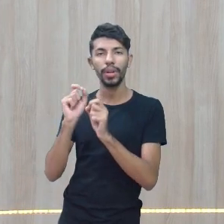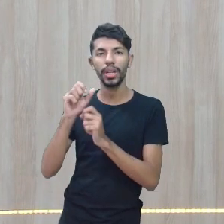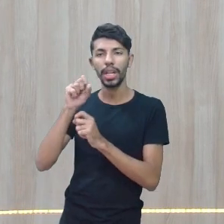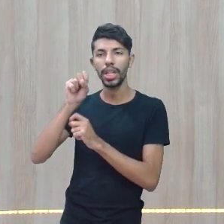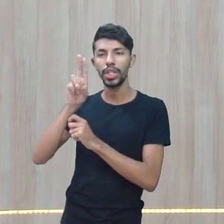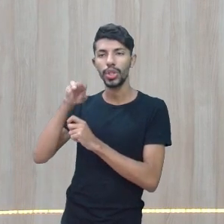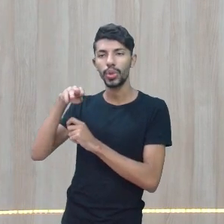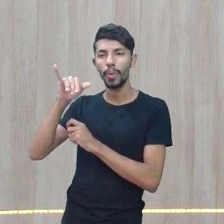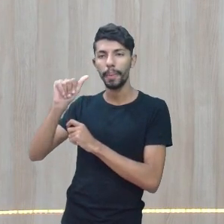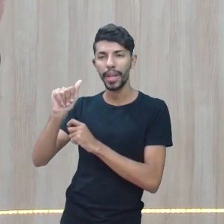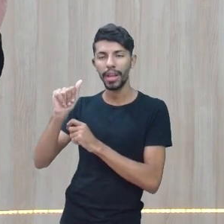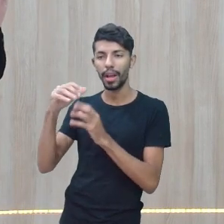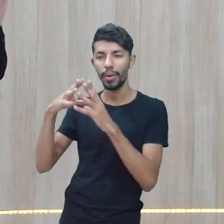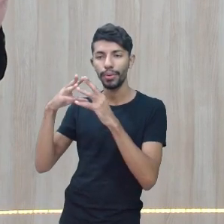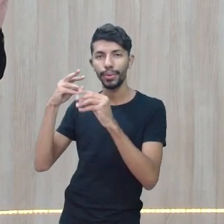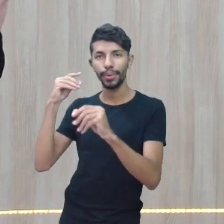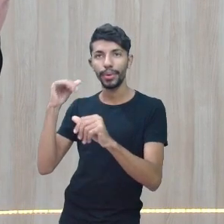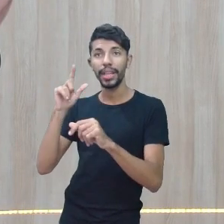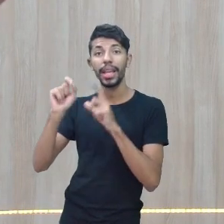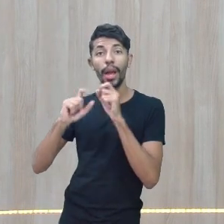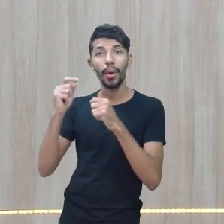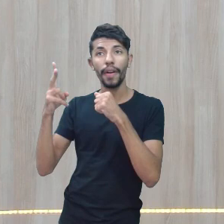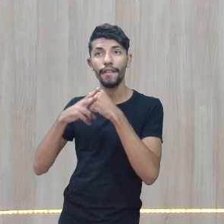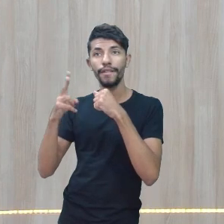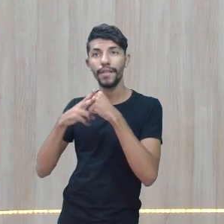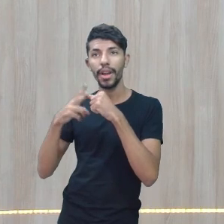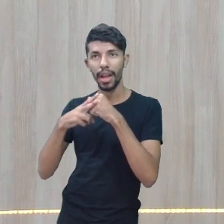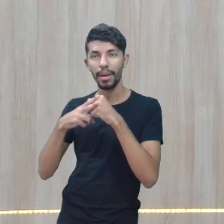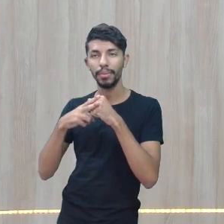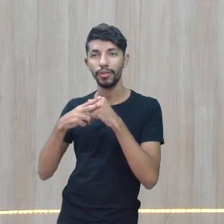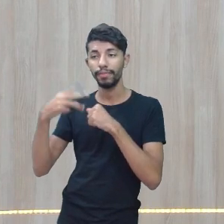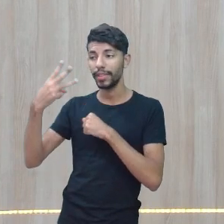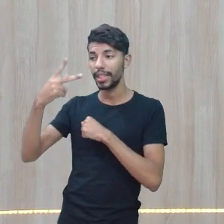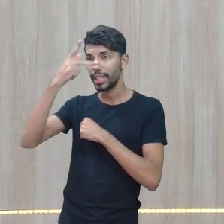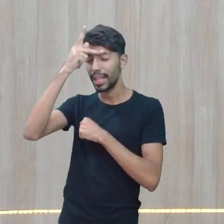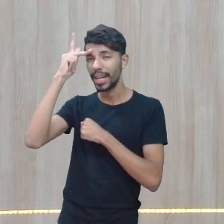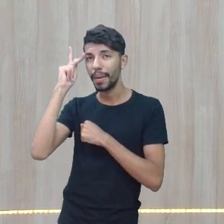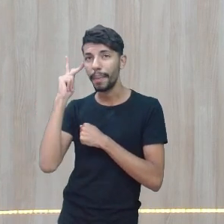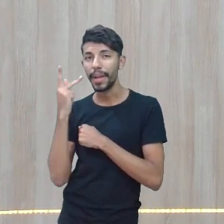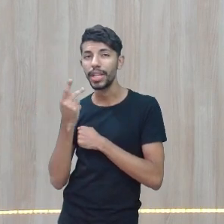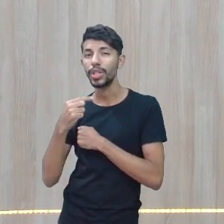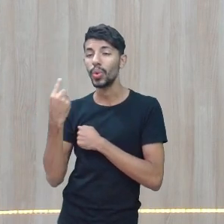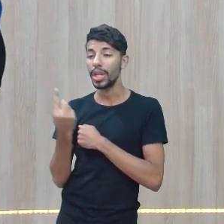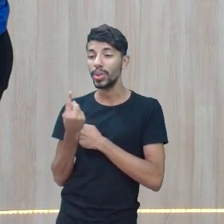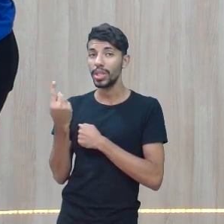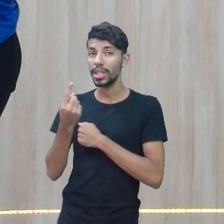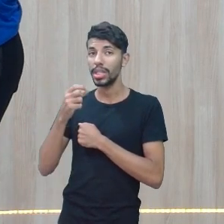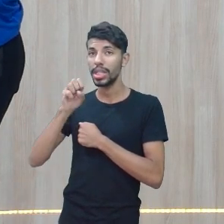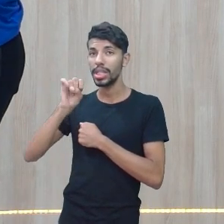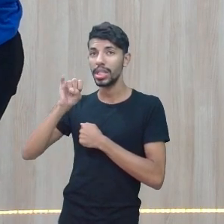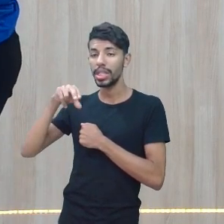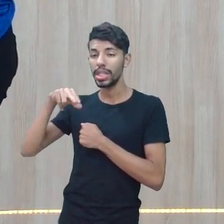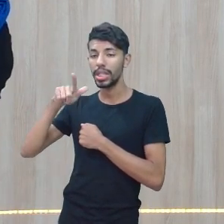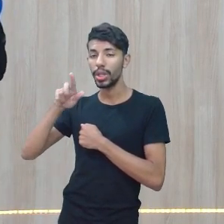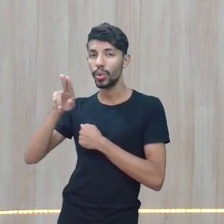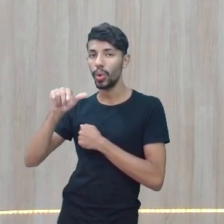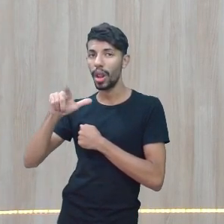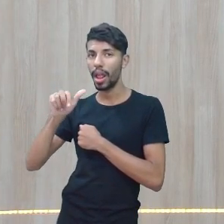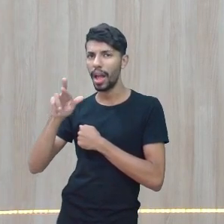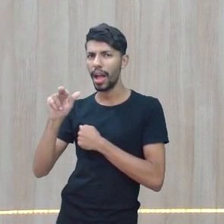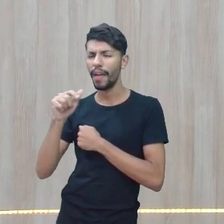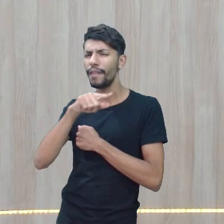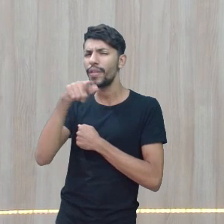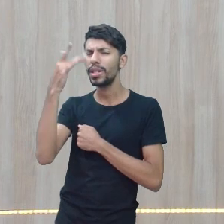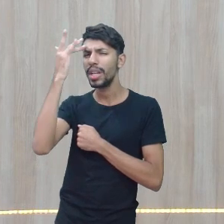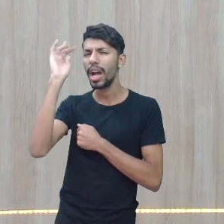é o verbo, não é? Verbo na terceira pessoa do singular. E aí, o que é que vocês acham? Vocês acham que